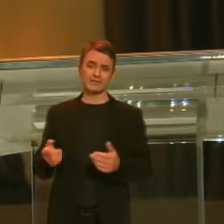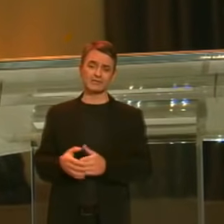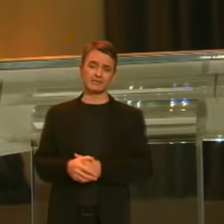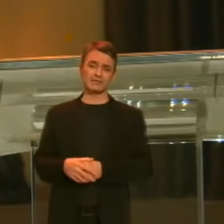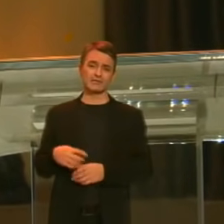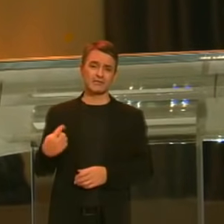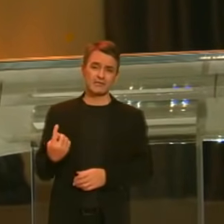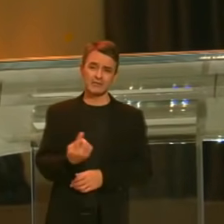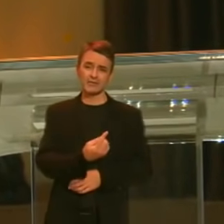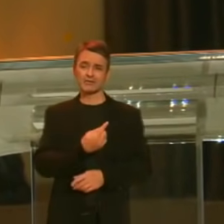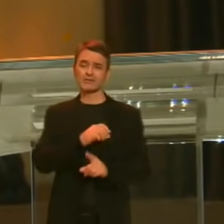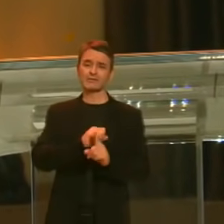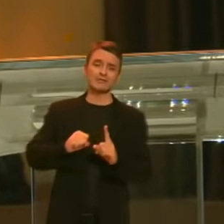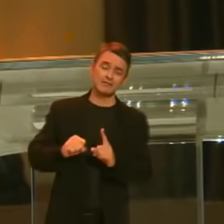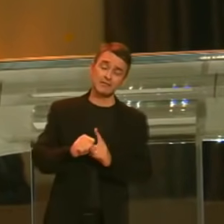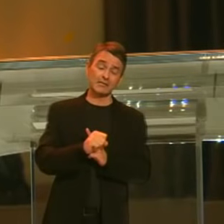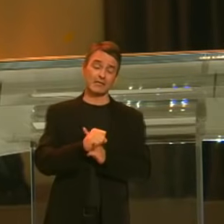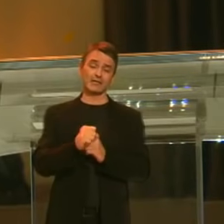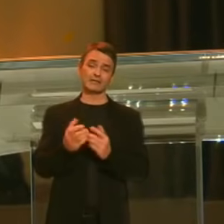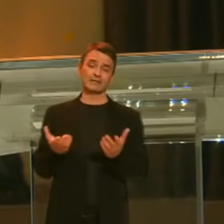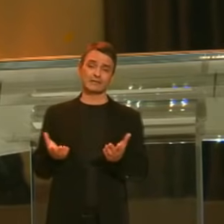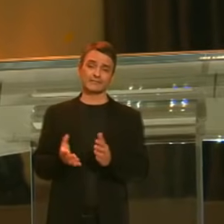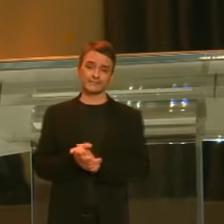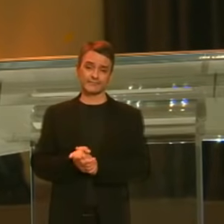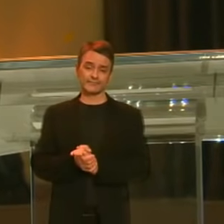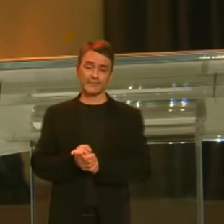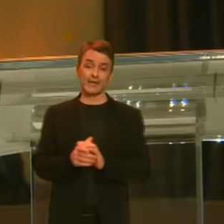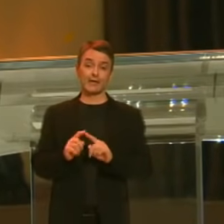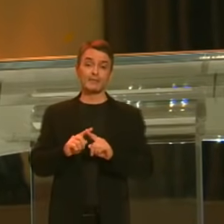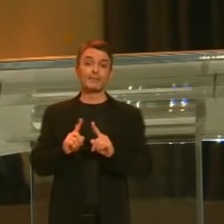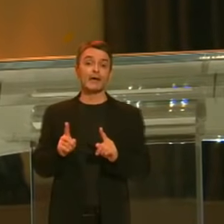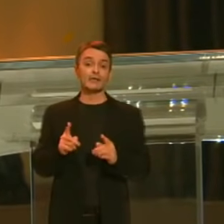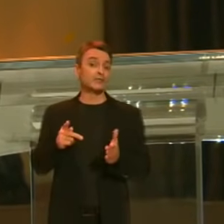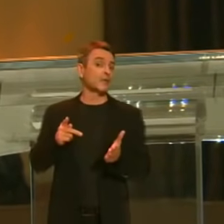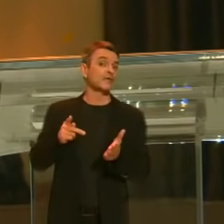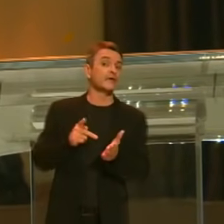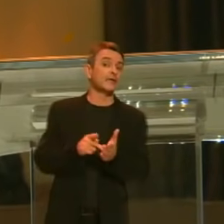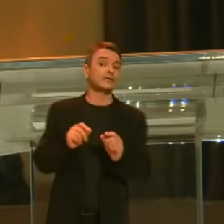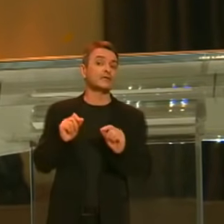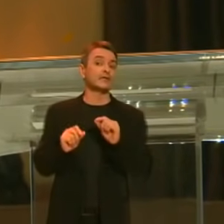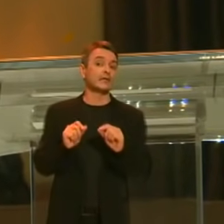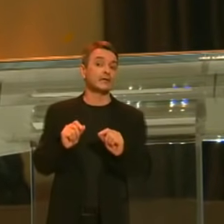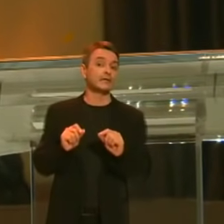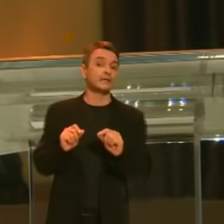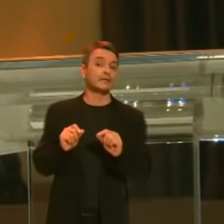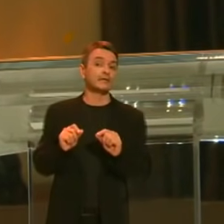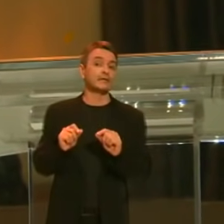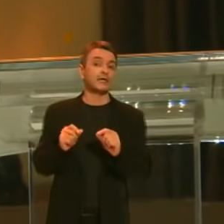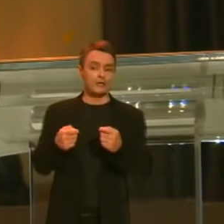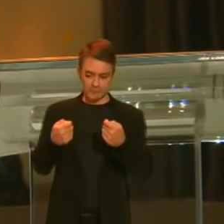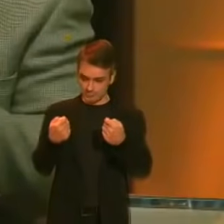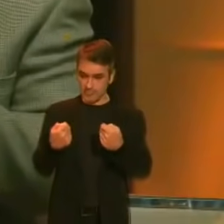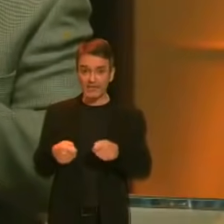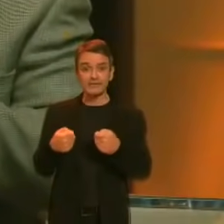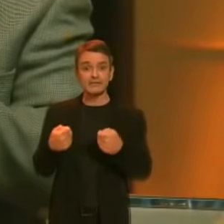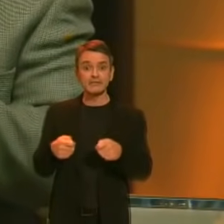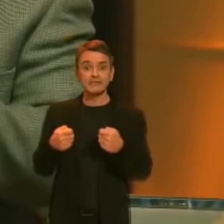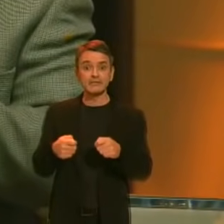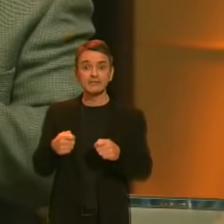Mas há uma verdade que não pode ser deixada de lado. Eu e você precisamos de um Salvador.